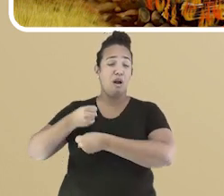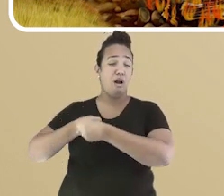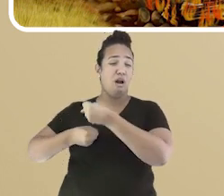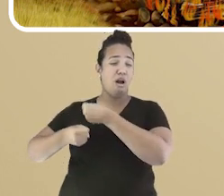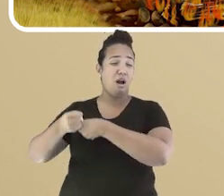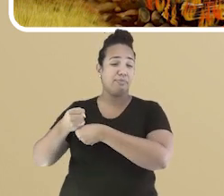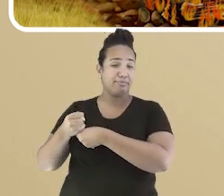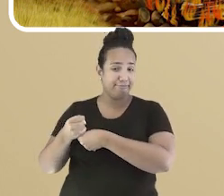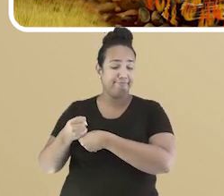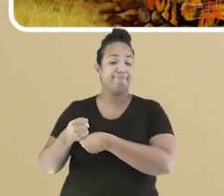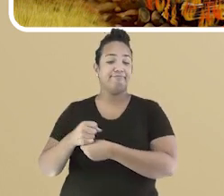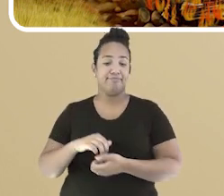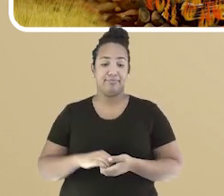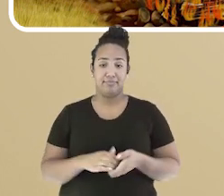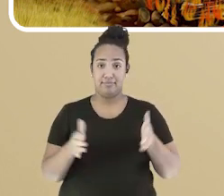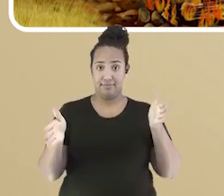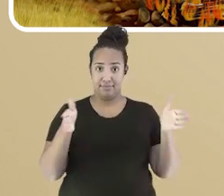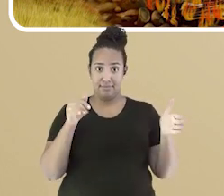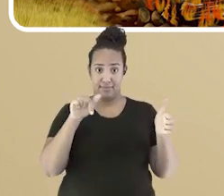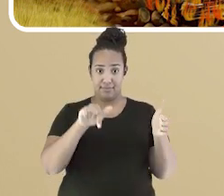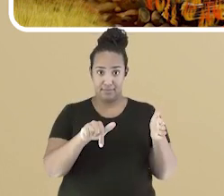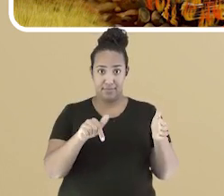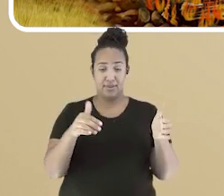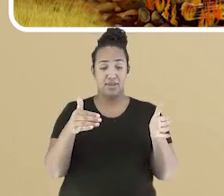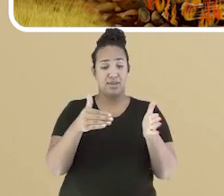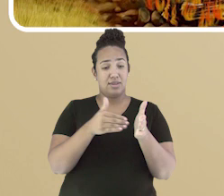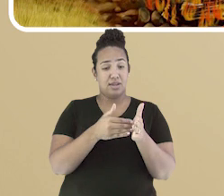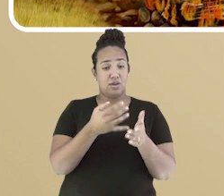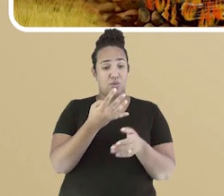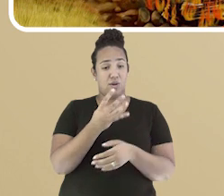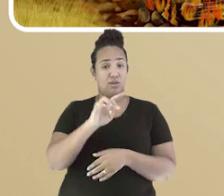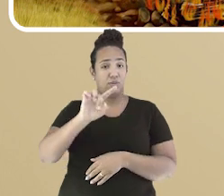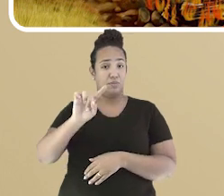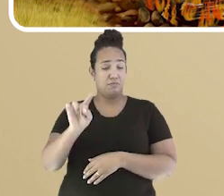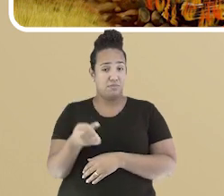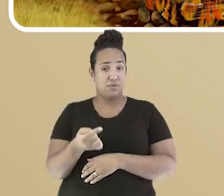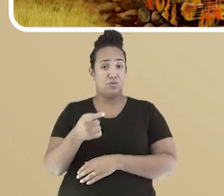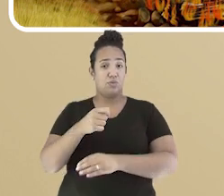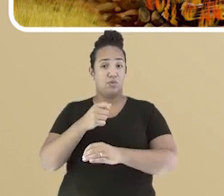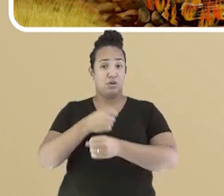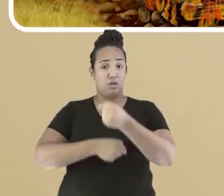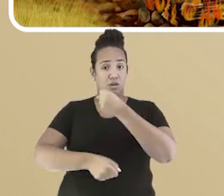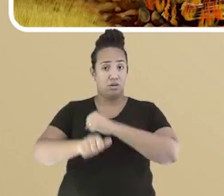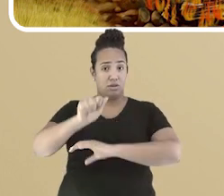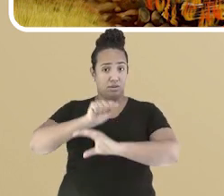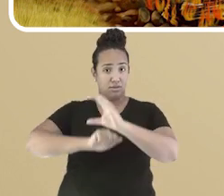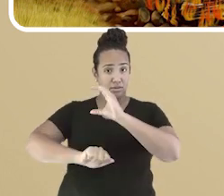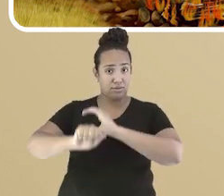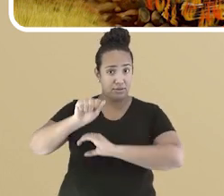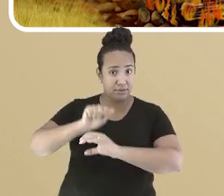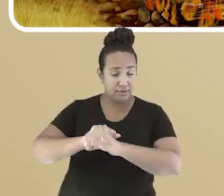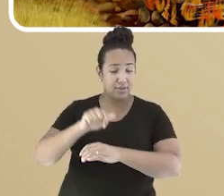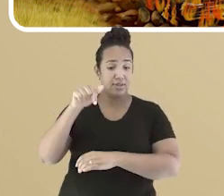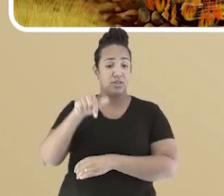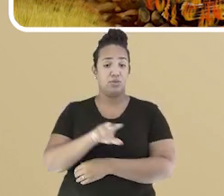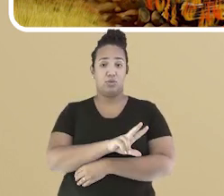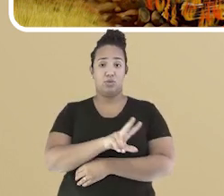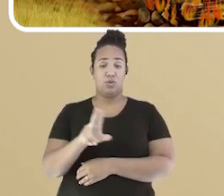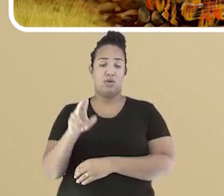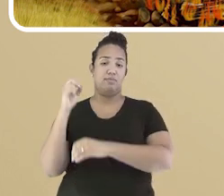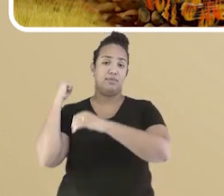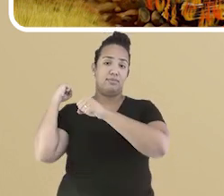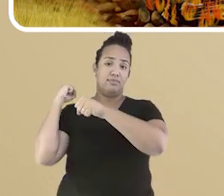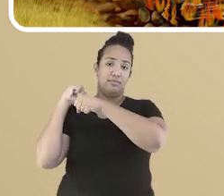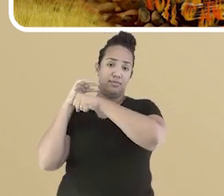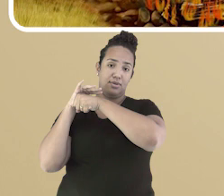tempo! Todo esse período, desde o início até cerca de 4 mil anos antes de Cristo, é chamado de pré-história. Mas